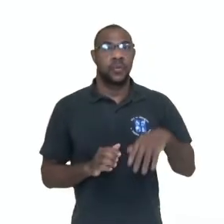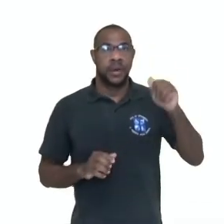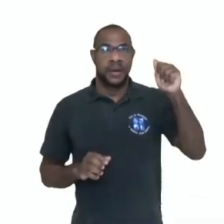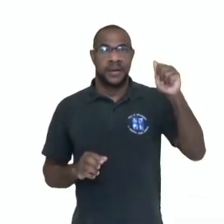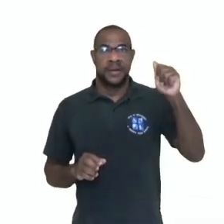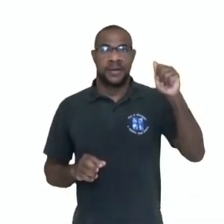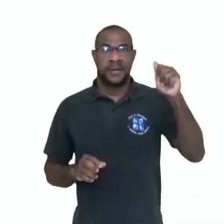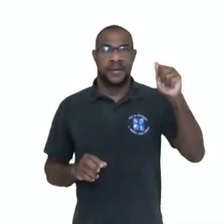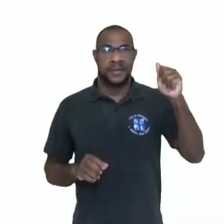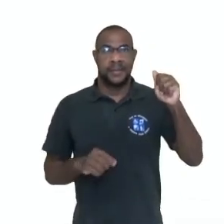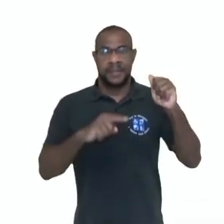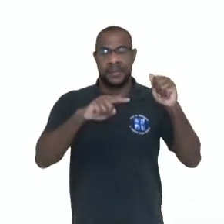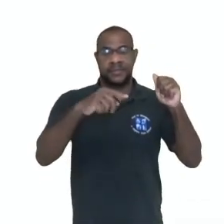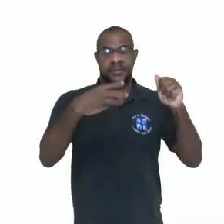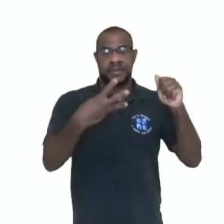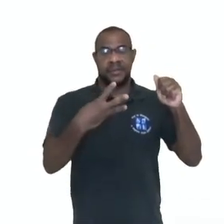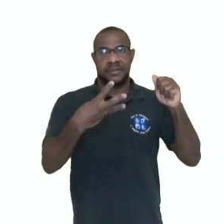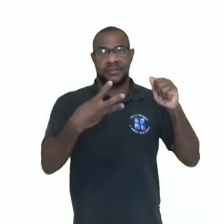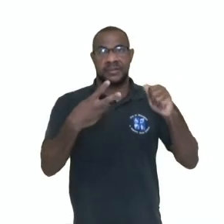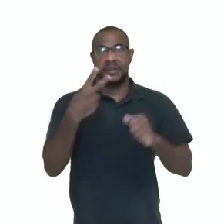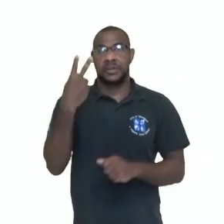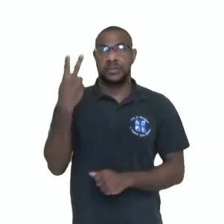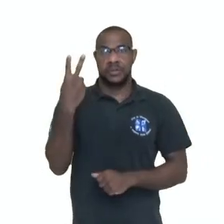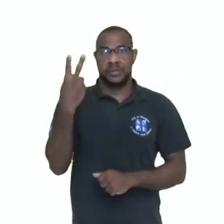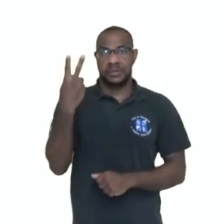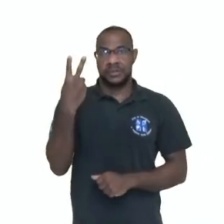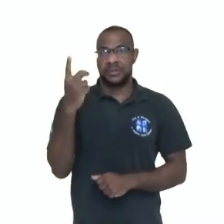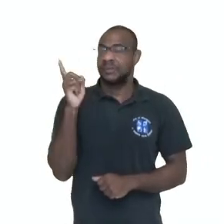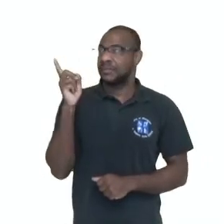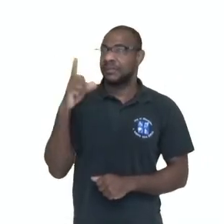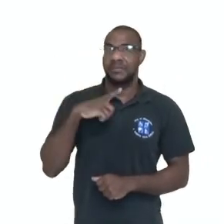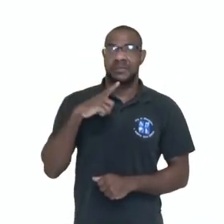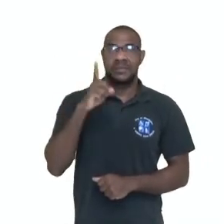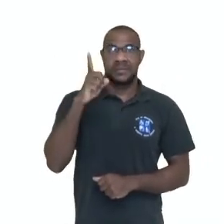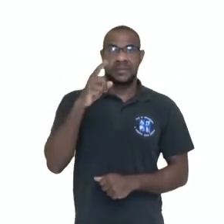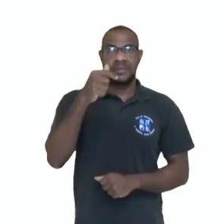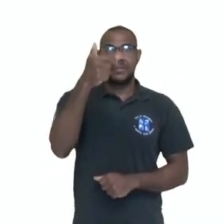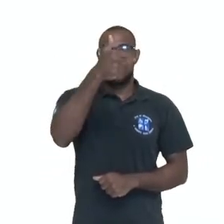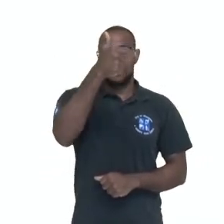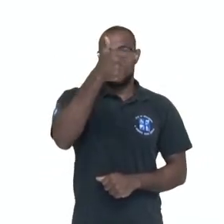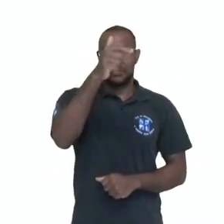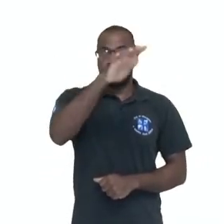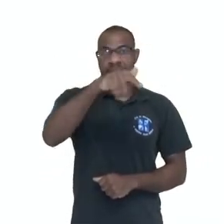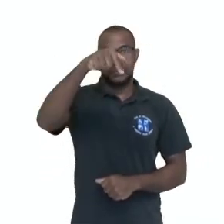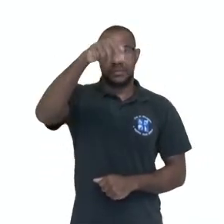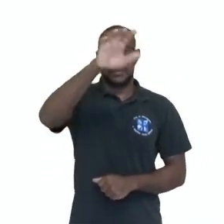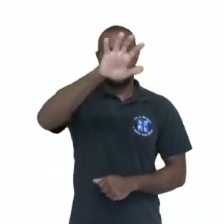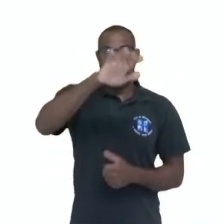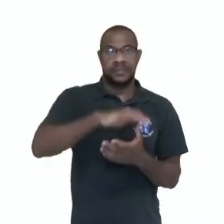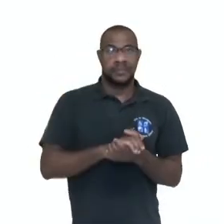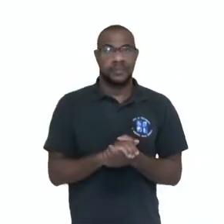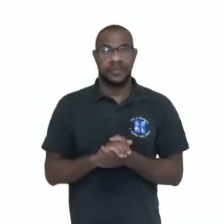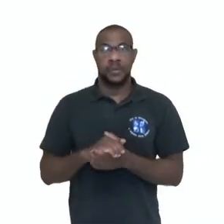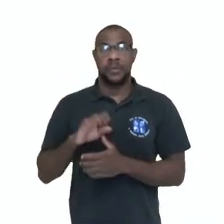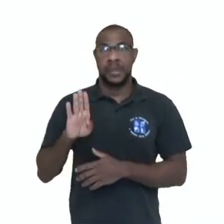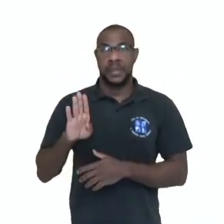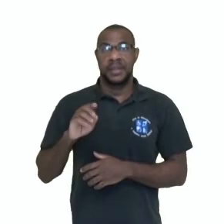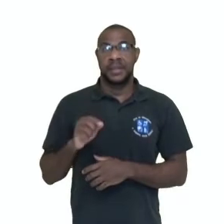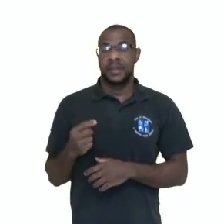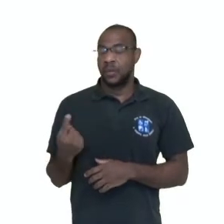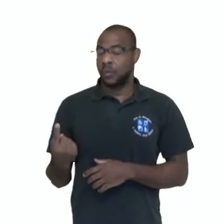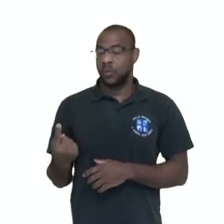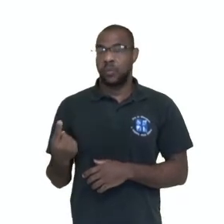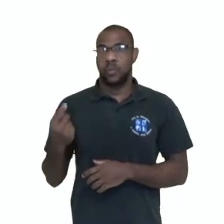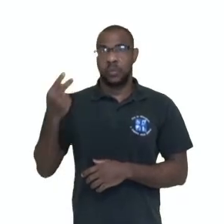A é menos 3 e 2. Tá aqui, ó, no segundo quadrante. Ponto B, 1 e